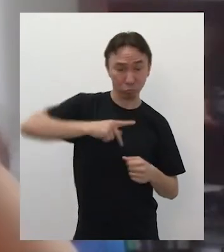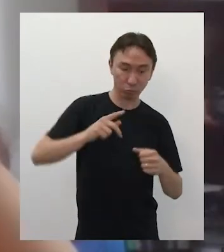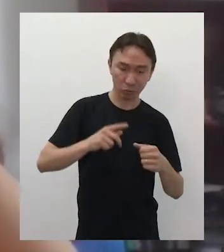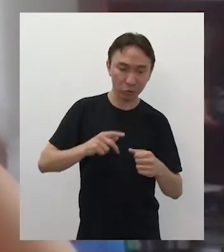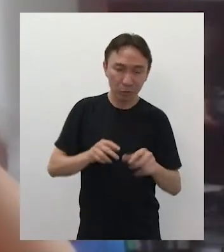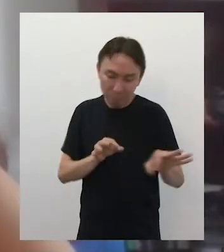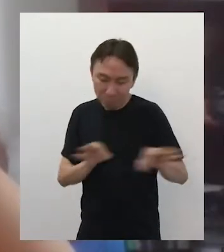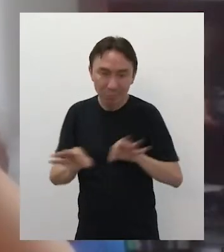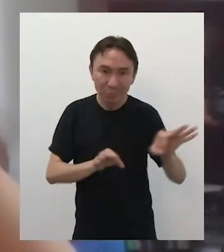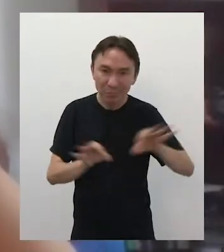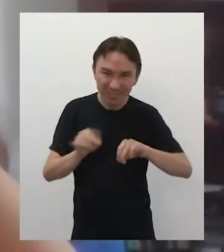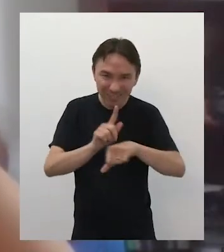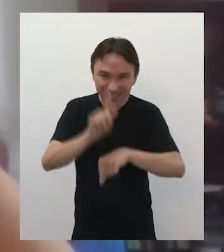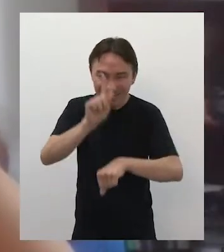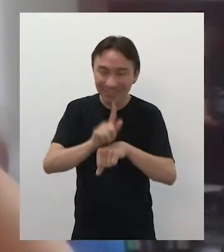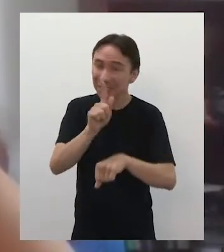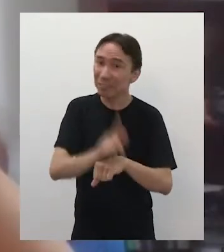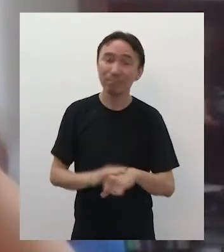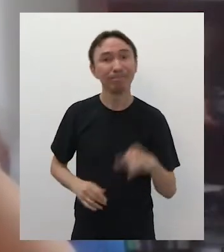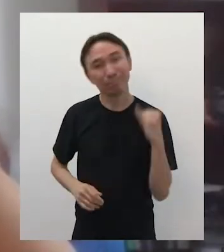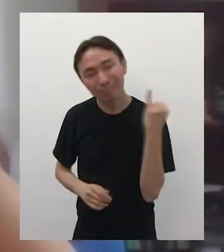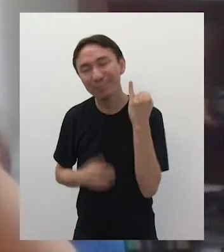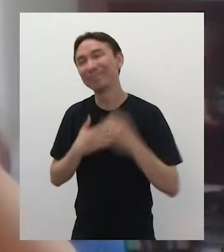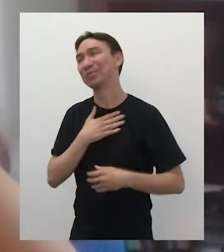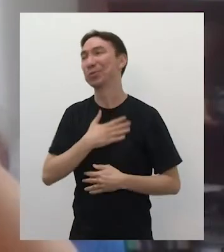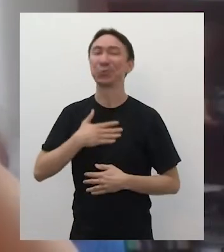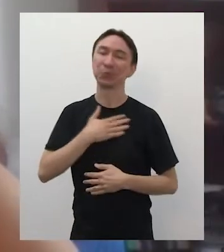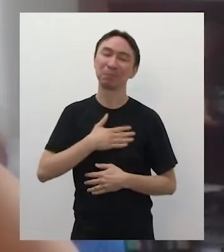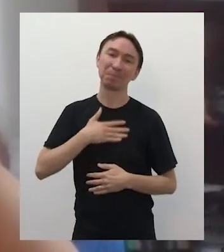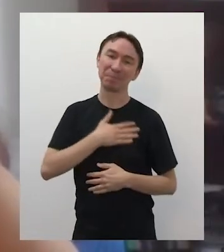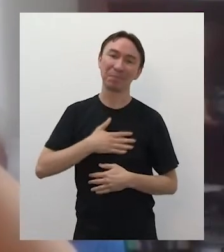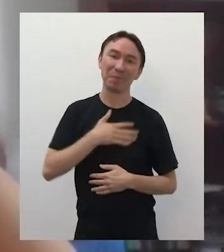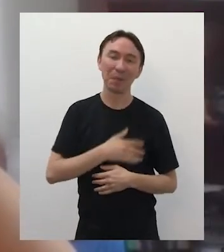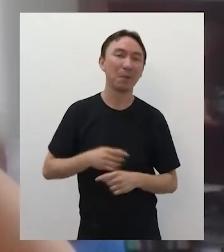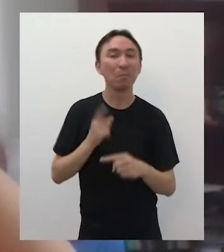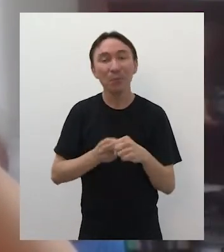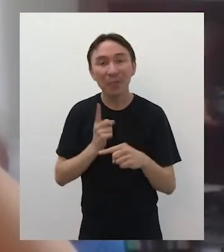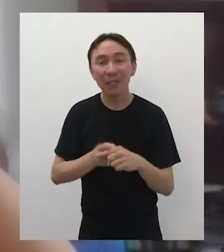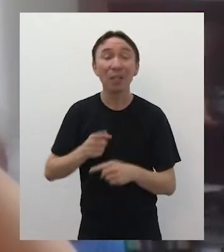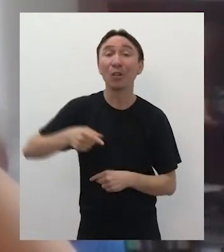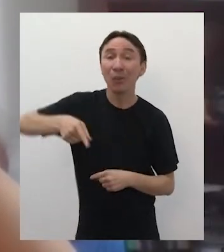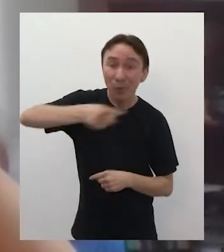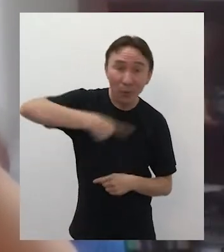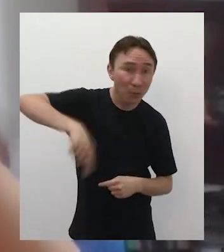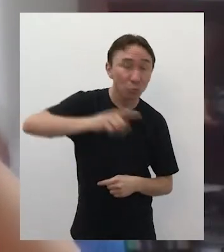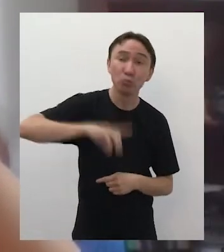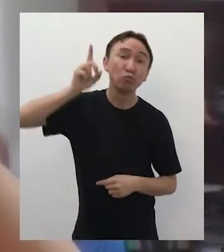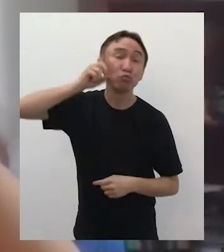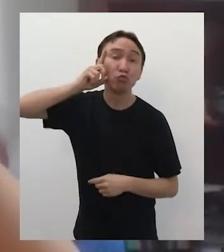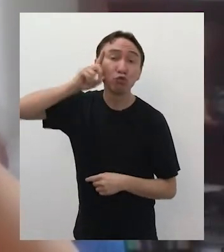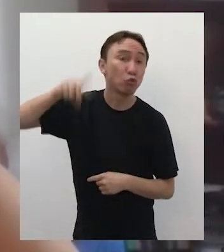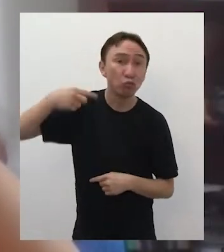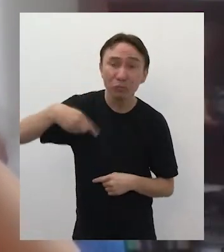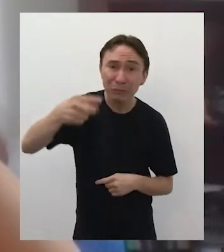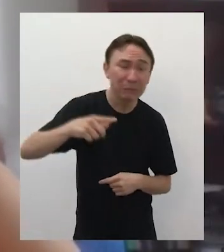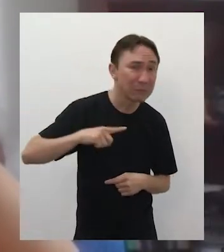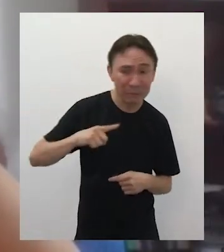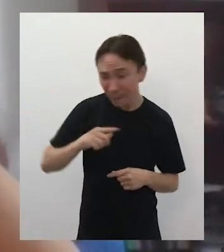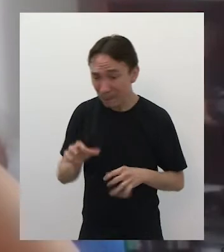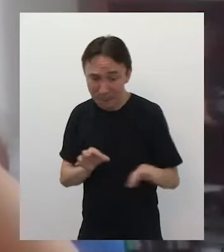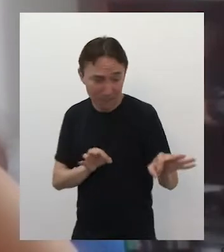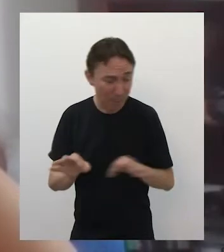gosto muito de falar sobre as competências socioemocionais, fico meio tagarela na hora de falar sobre elas. E é muito gostoso falar